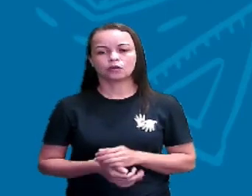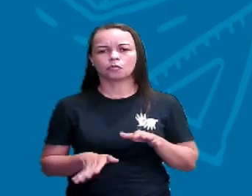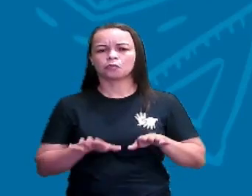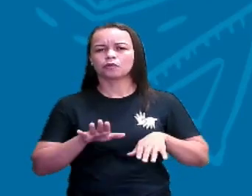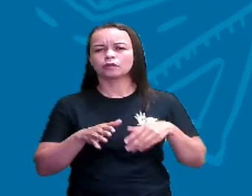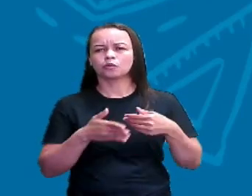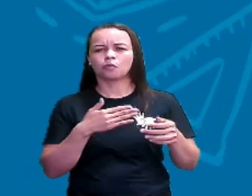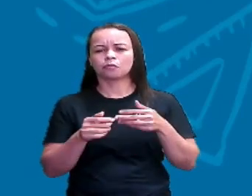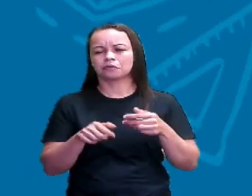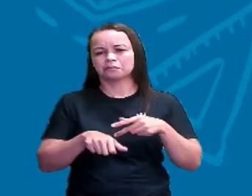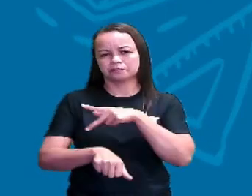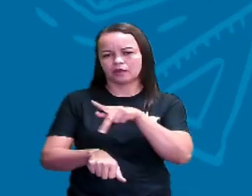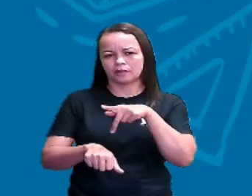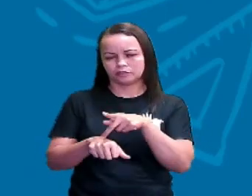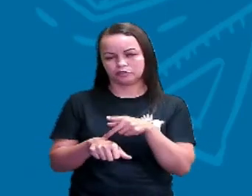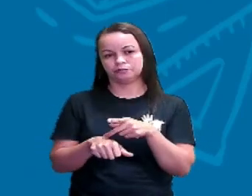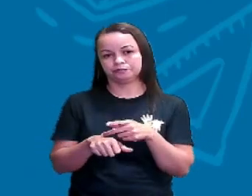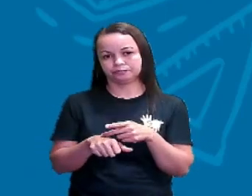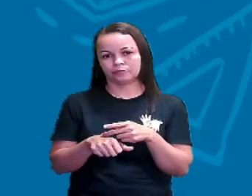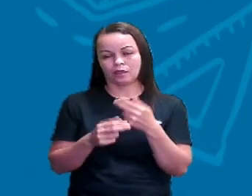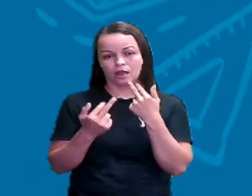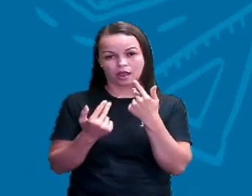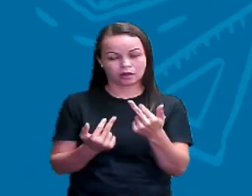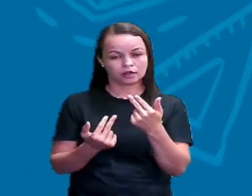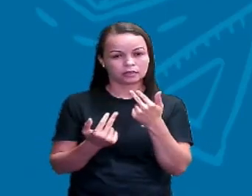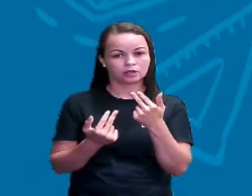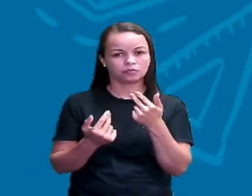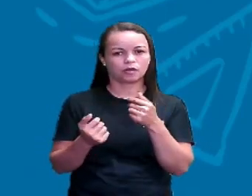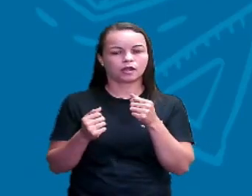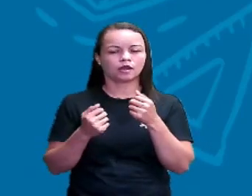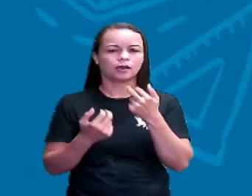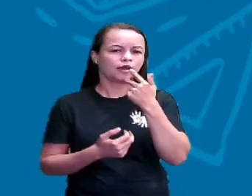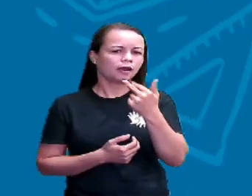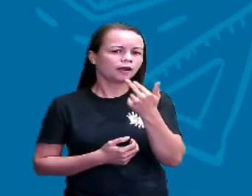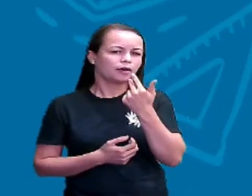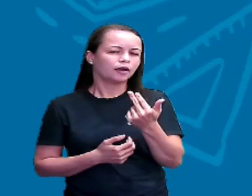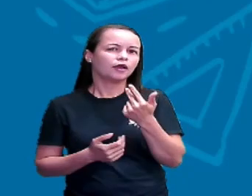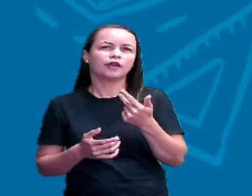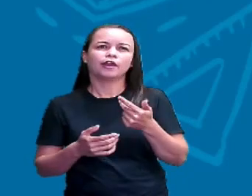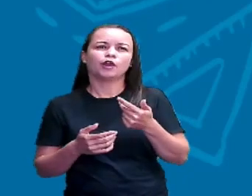língua ela é um instrumento muito variável, né?